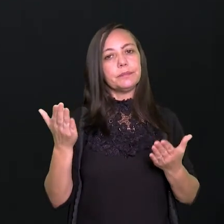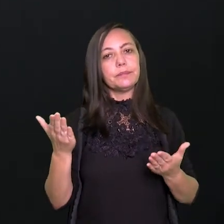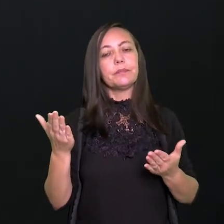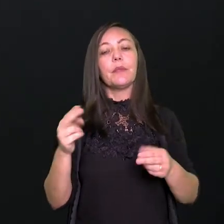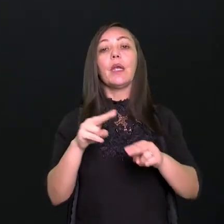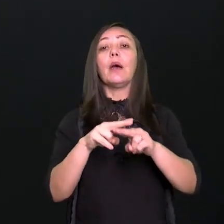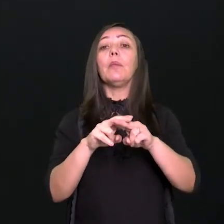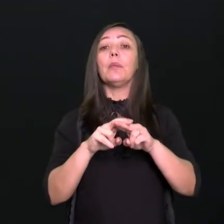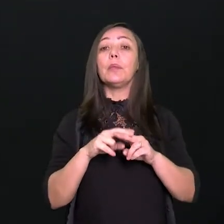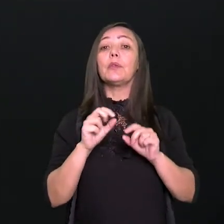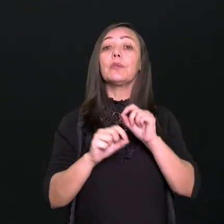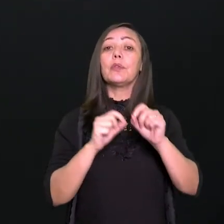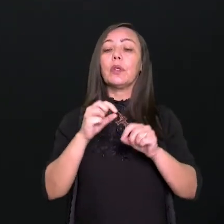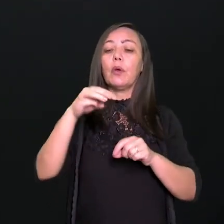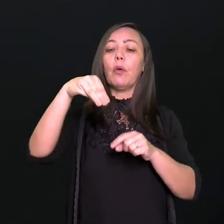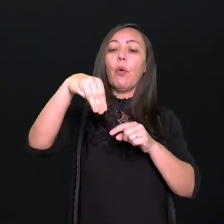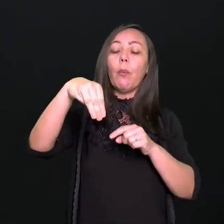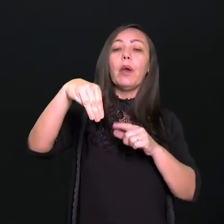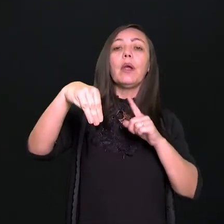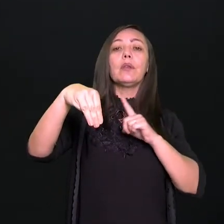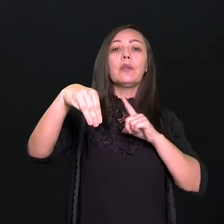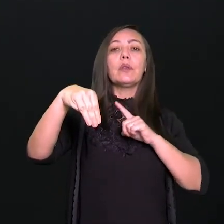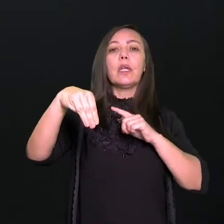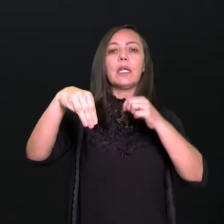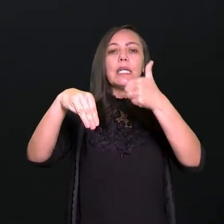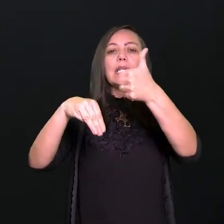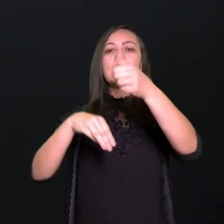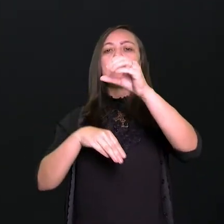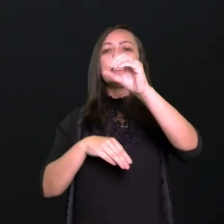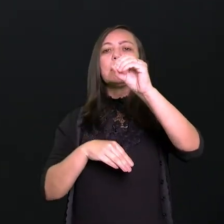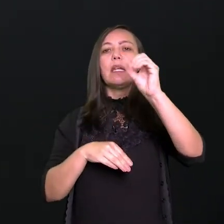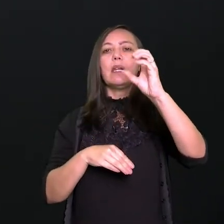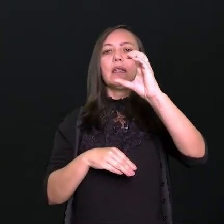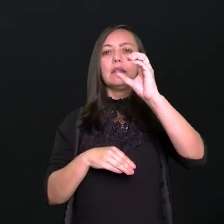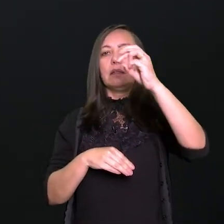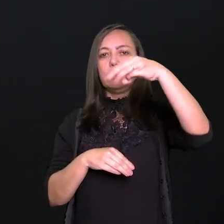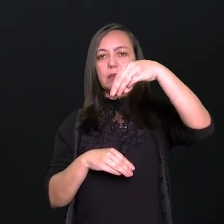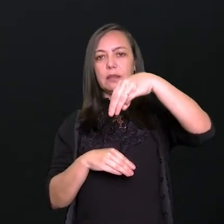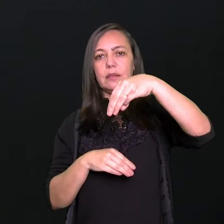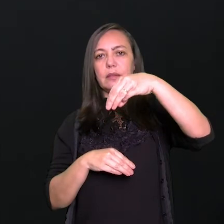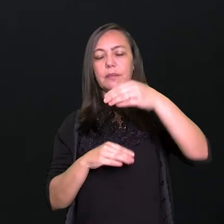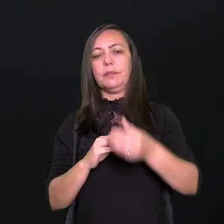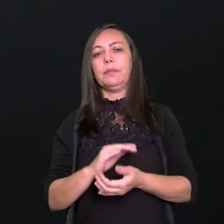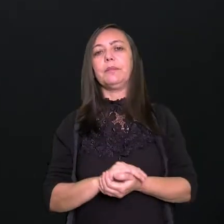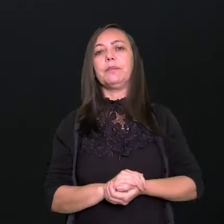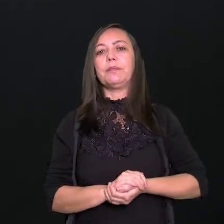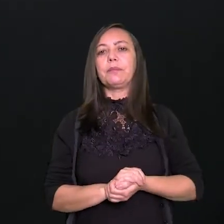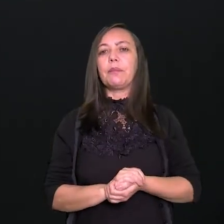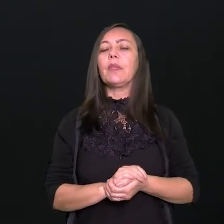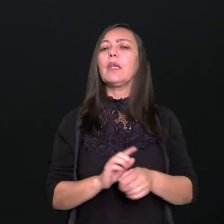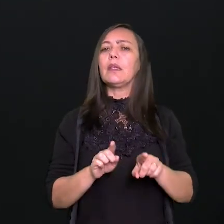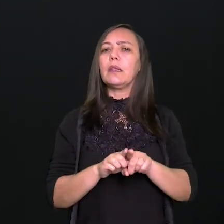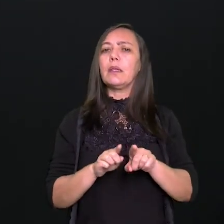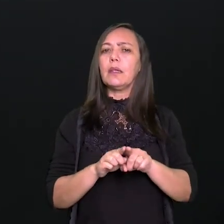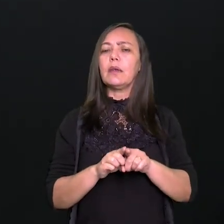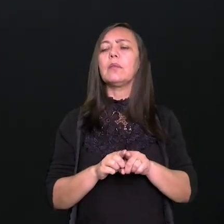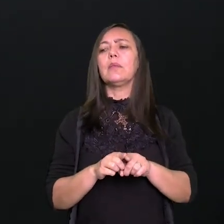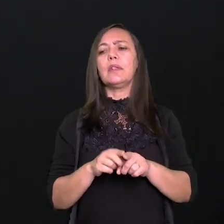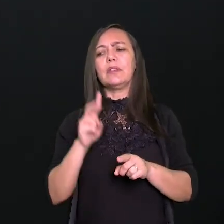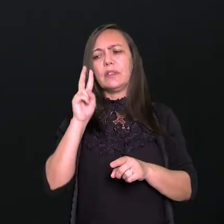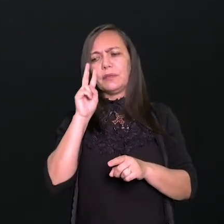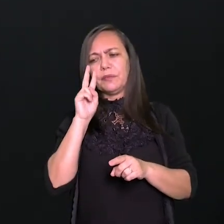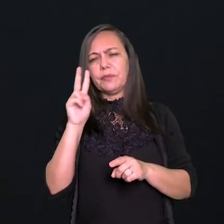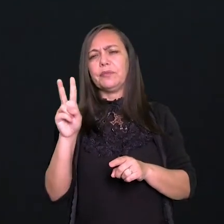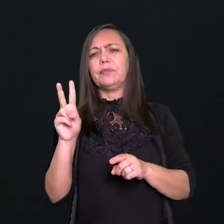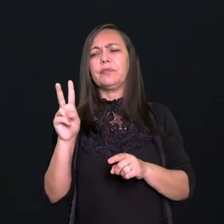100. Por isso que um metro possui 100 centímetros, tá? Uma coisa que a gente costuma muito ouvir por